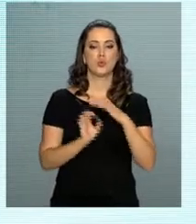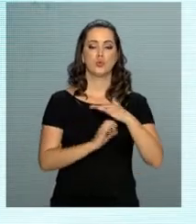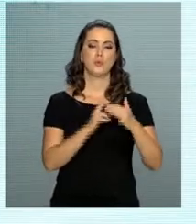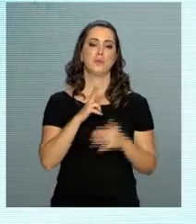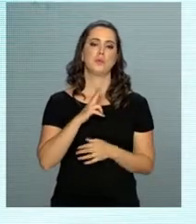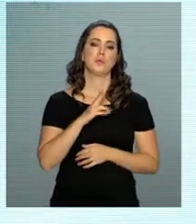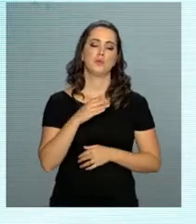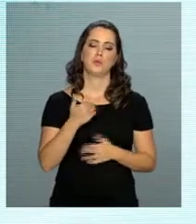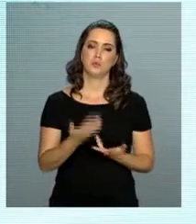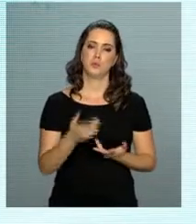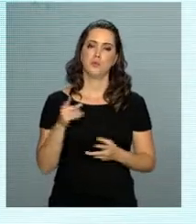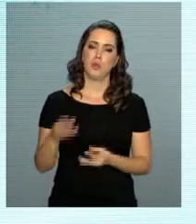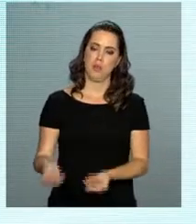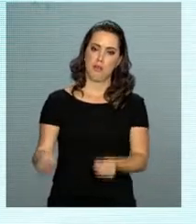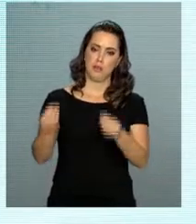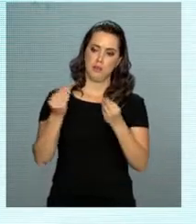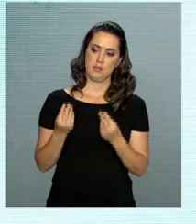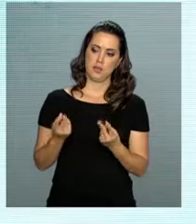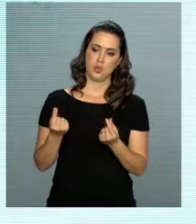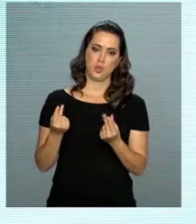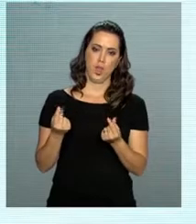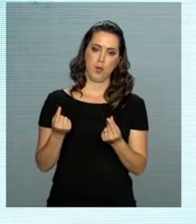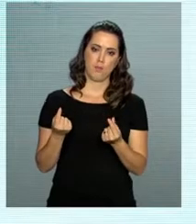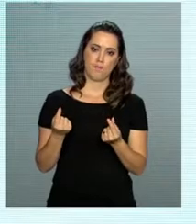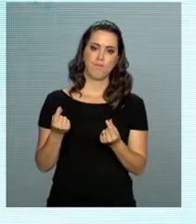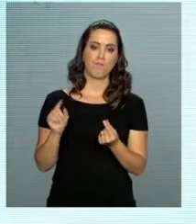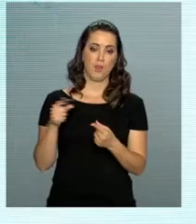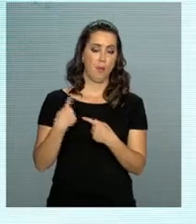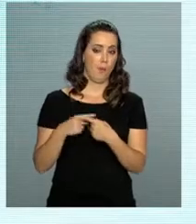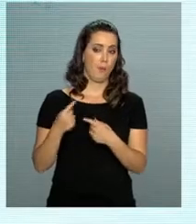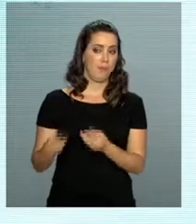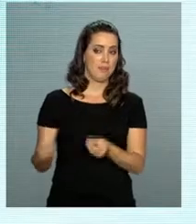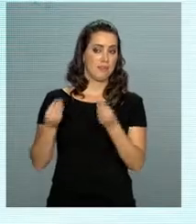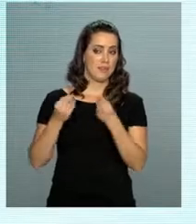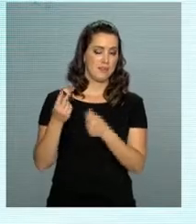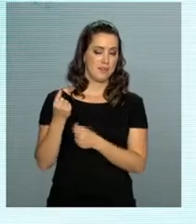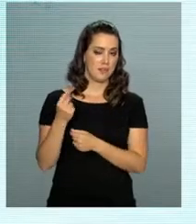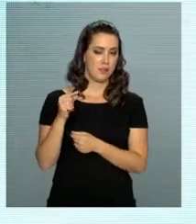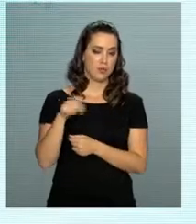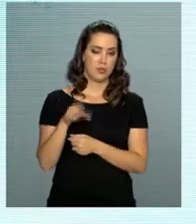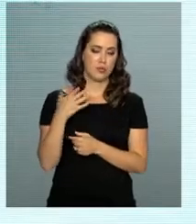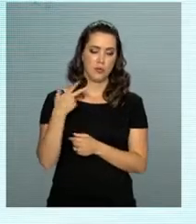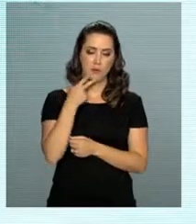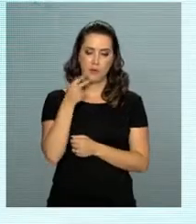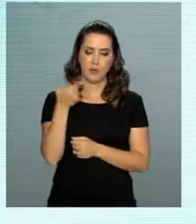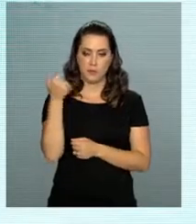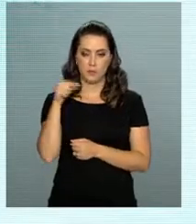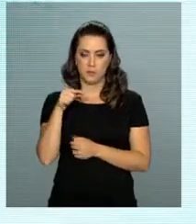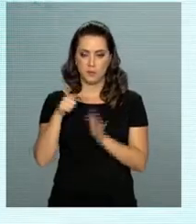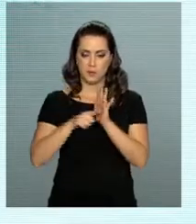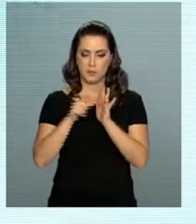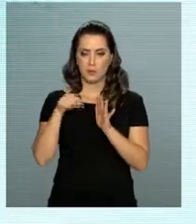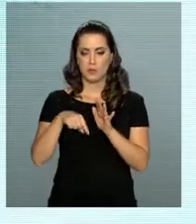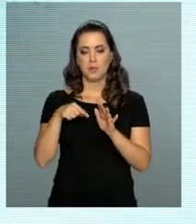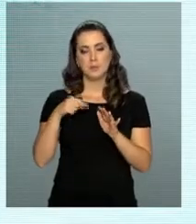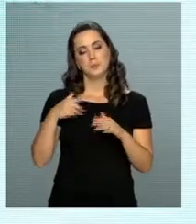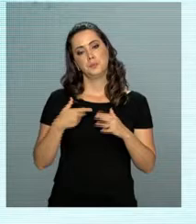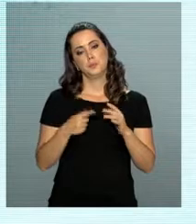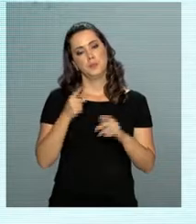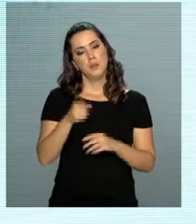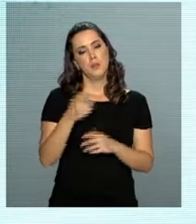é trazer investimentos porque trazendo investimentos aqui ficou ressaltado você